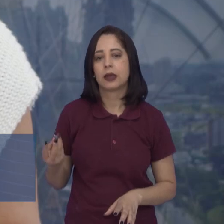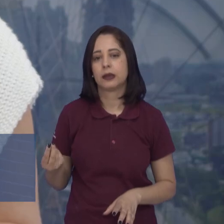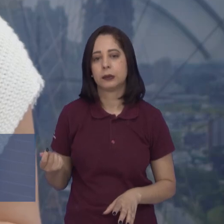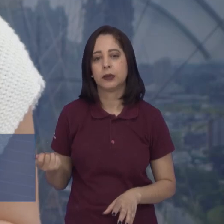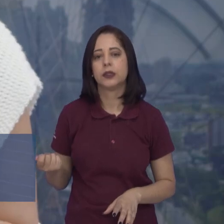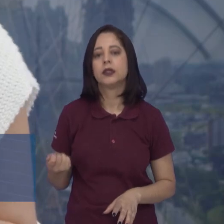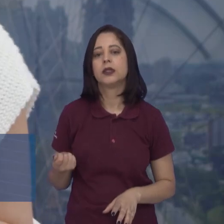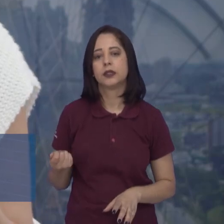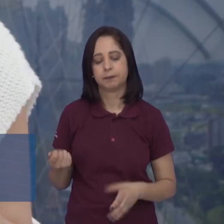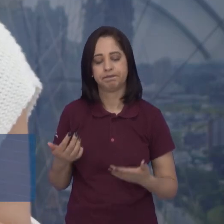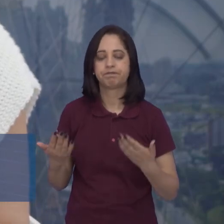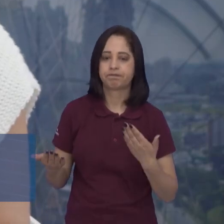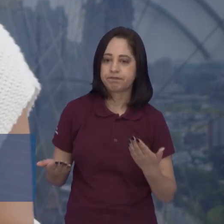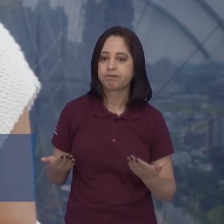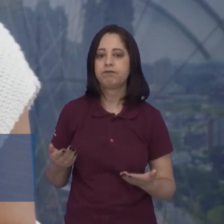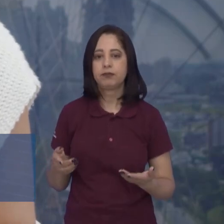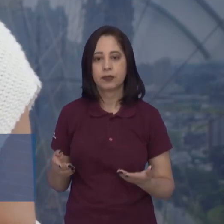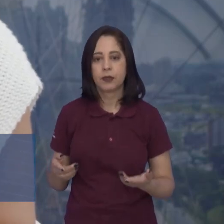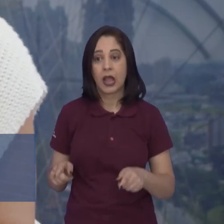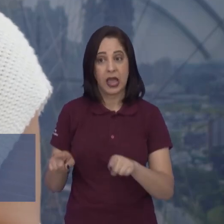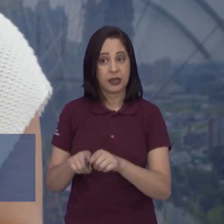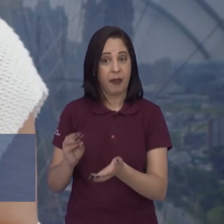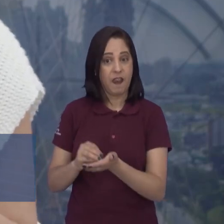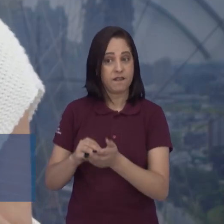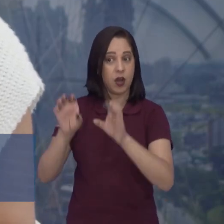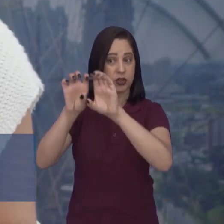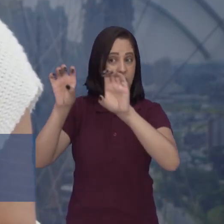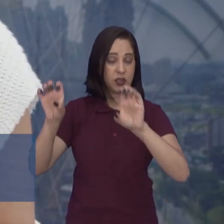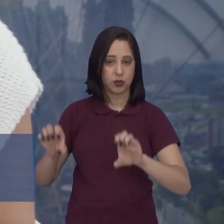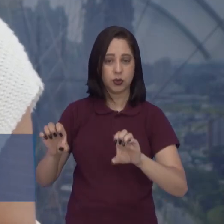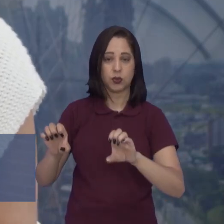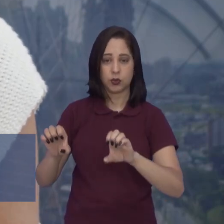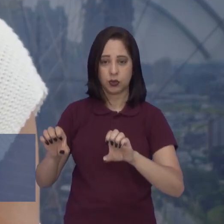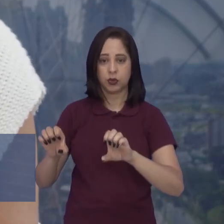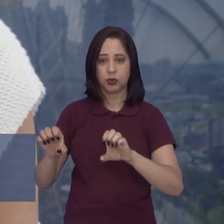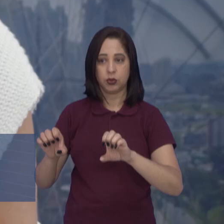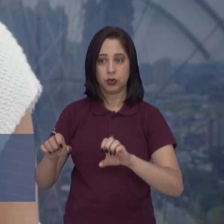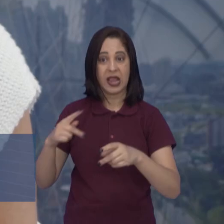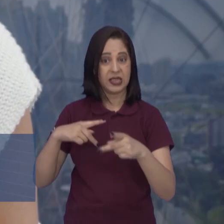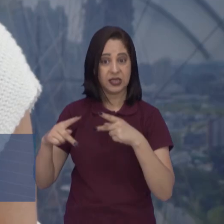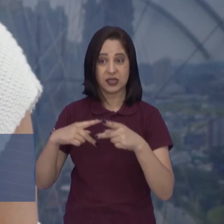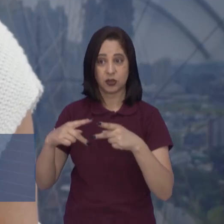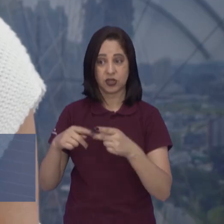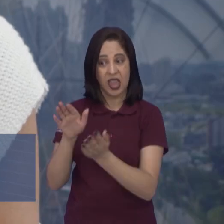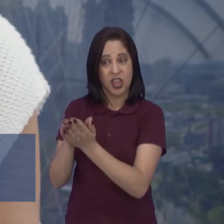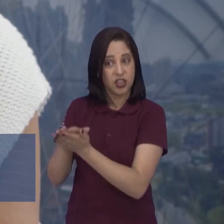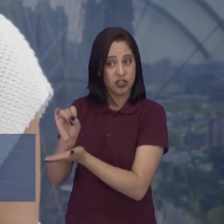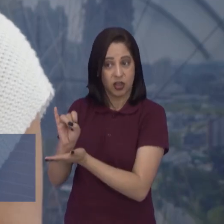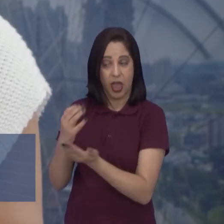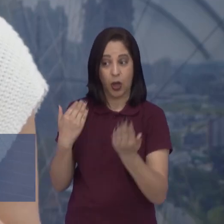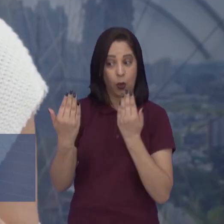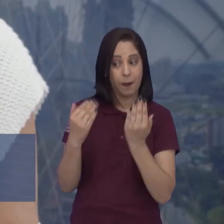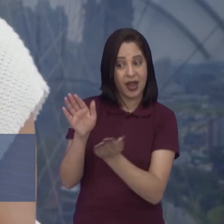crescimento e a ausência e falta de infraestrutura é uma conurbação clara que São José tem com Jacareí. né?